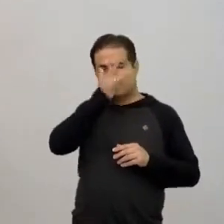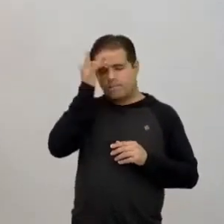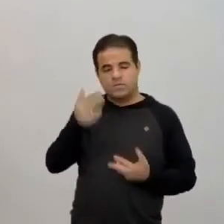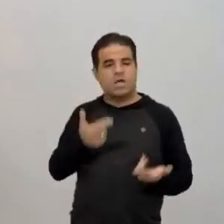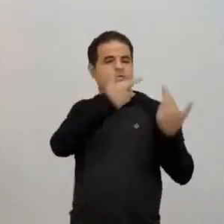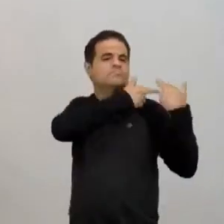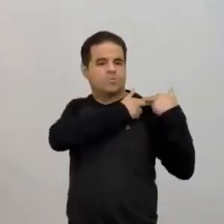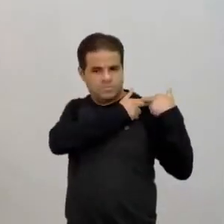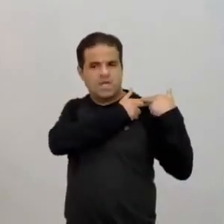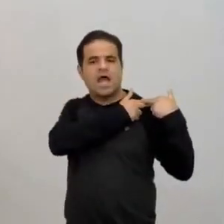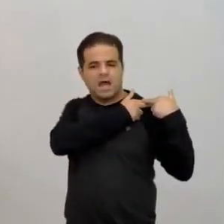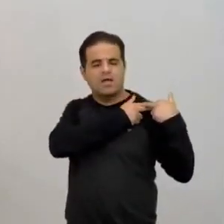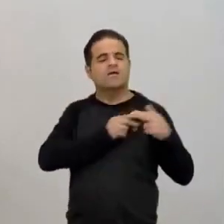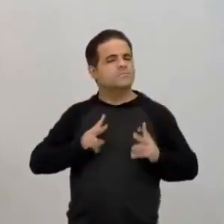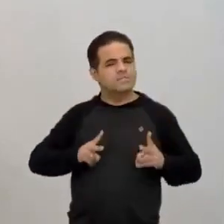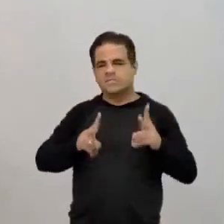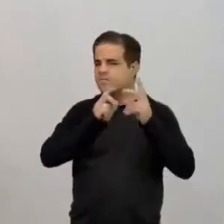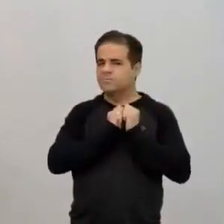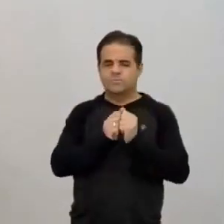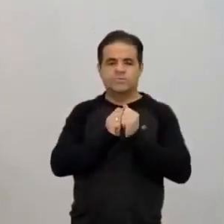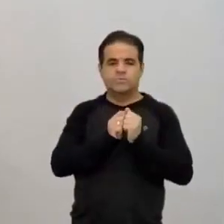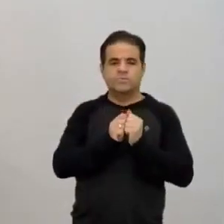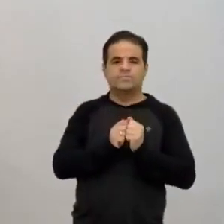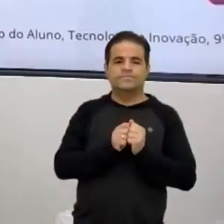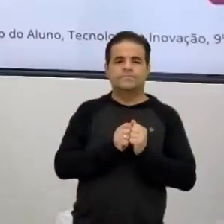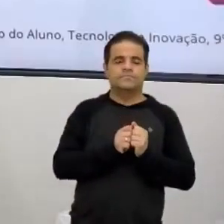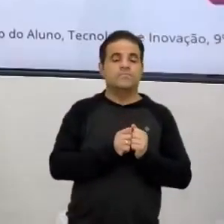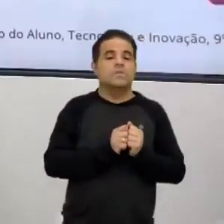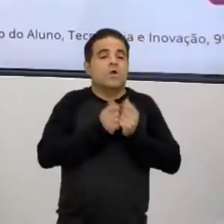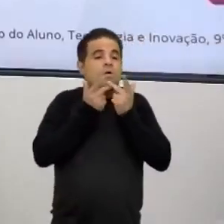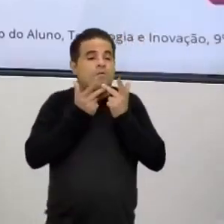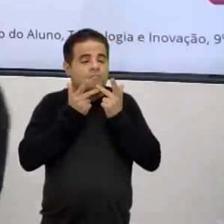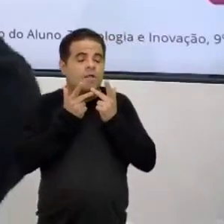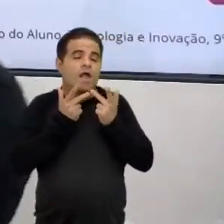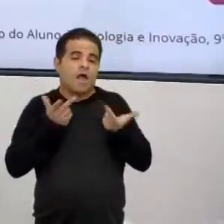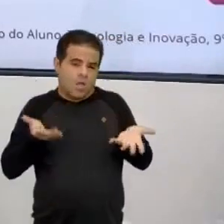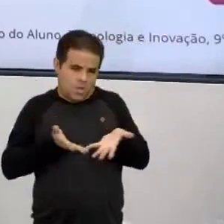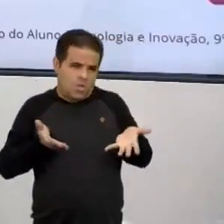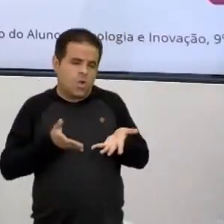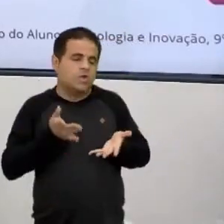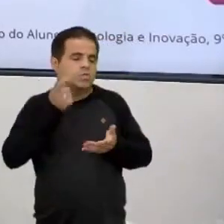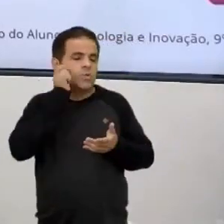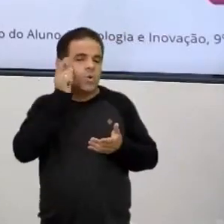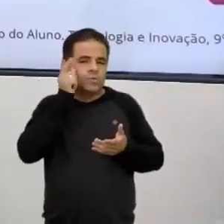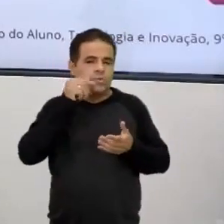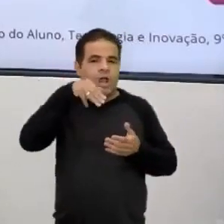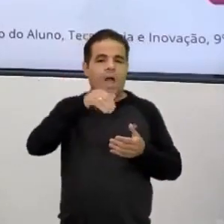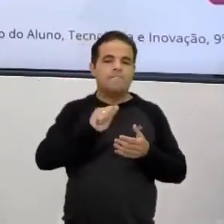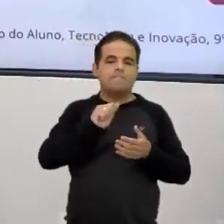responsável. Né? Sempre. Muito, sempre. Seríssima. Como a gente vai fazer cultura maker hoje, a gente trouxe